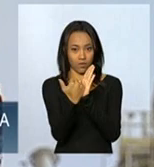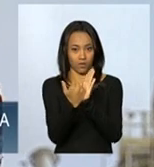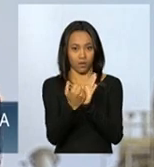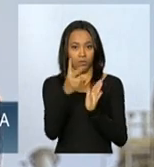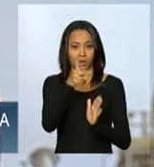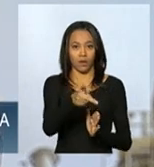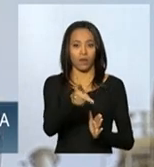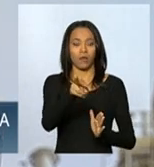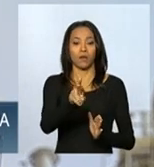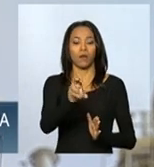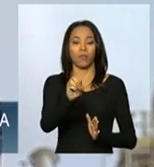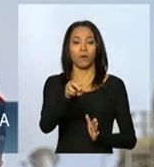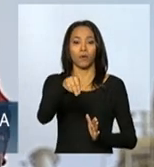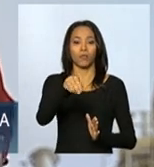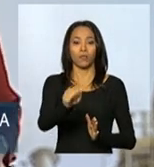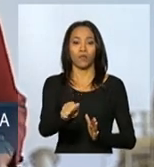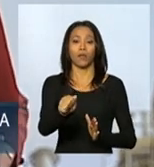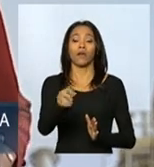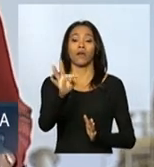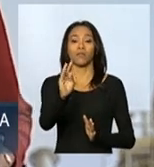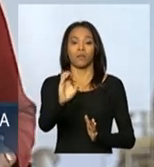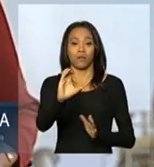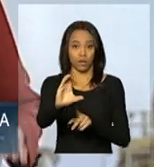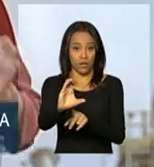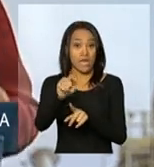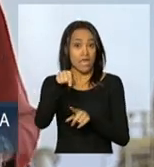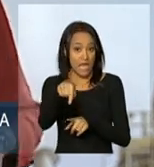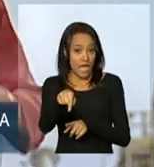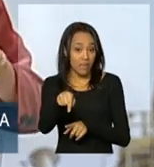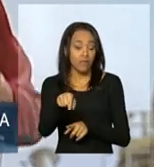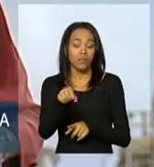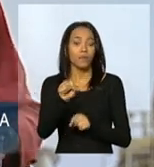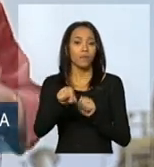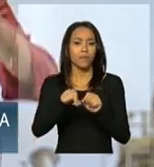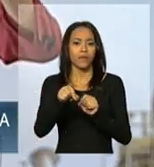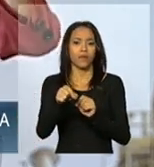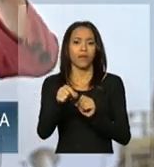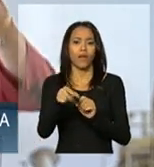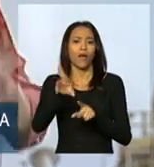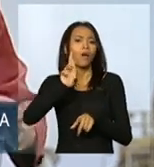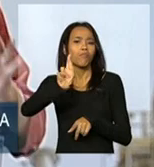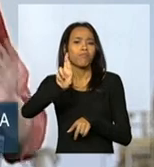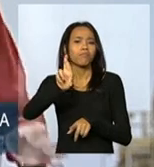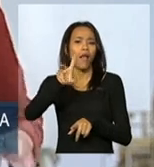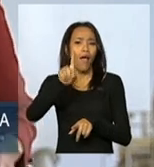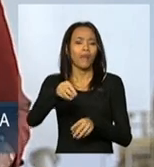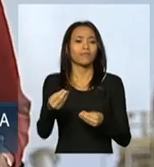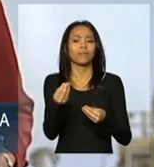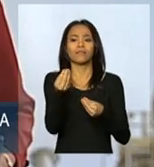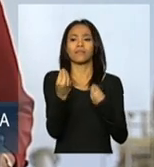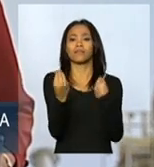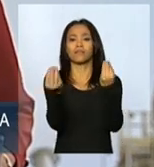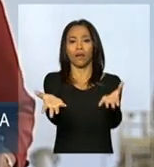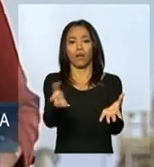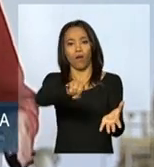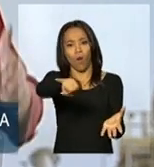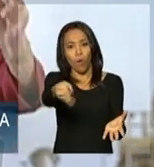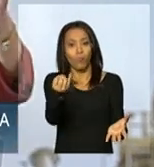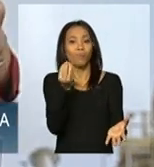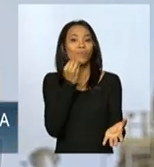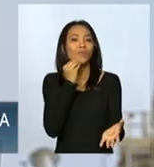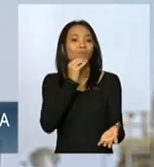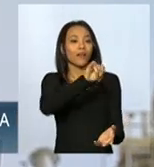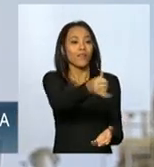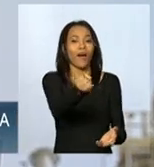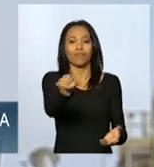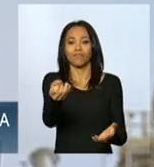Ele veio para ficar e ele tem por função justamente criar oportunidades. E eu